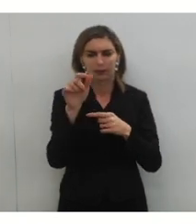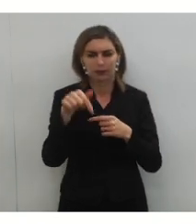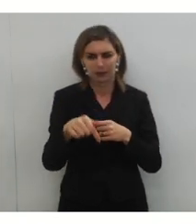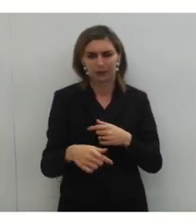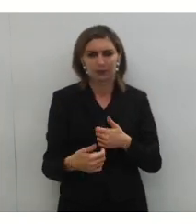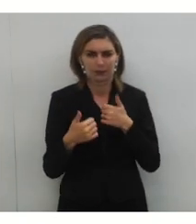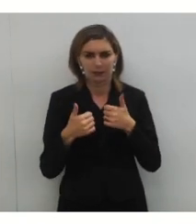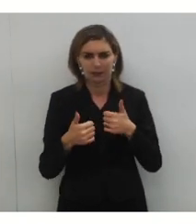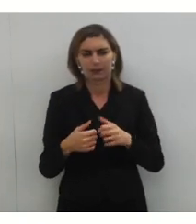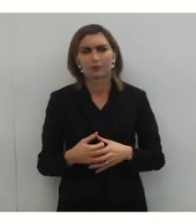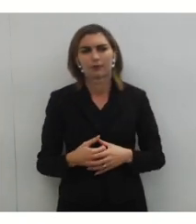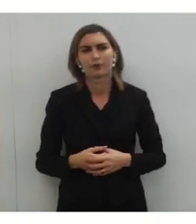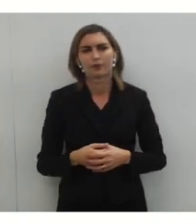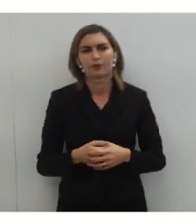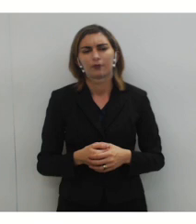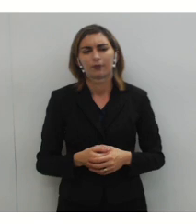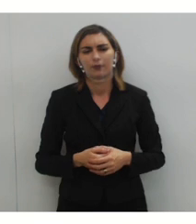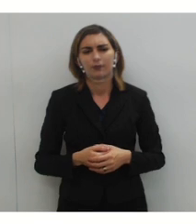comigo, tá certo?